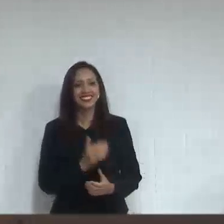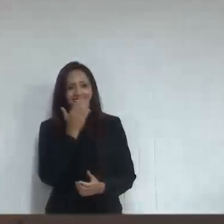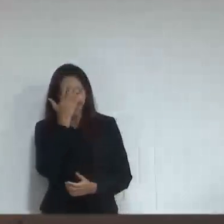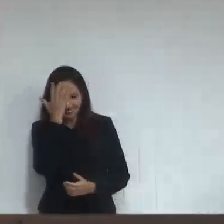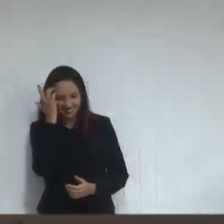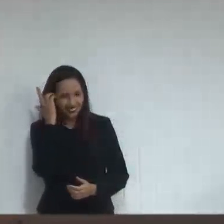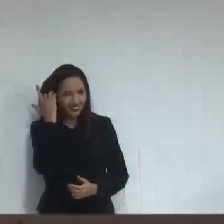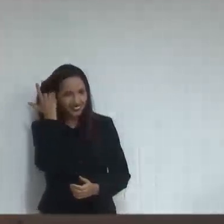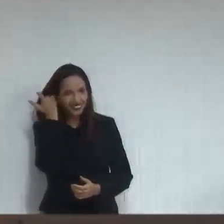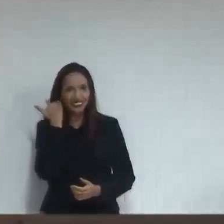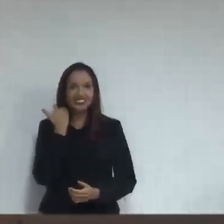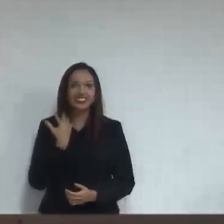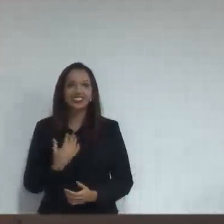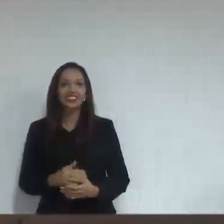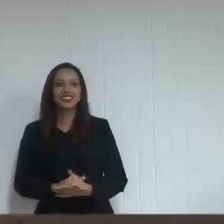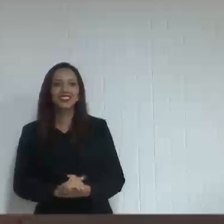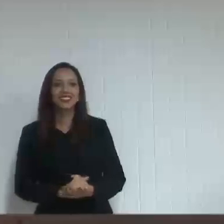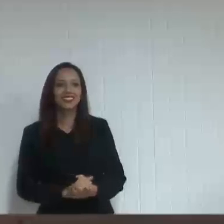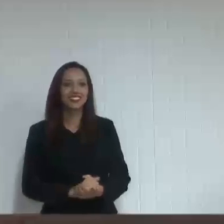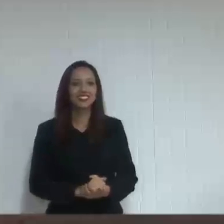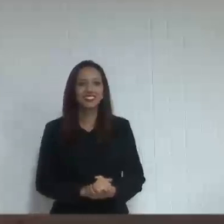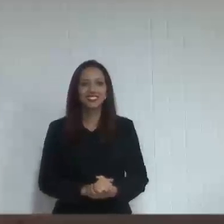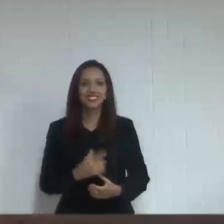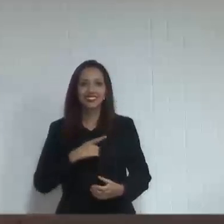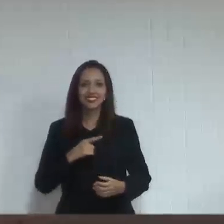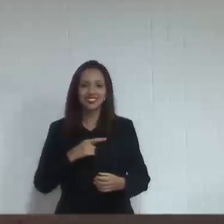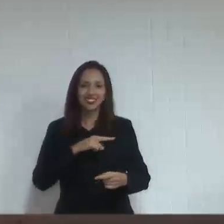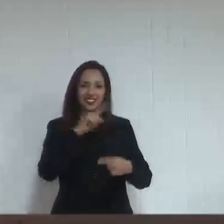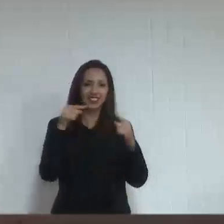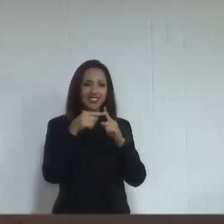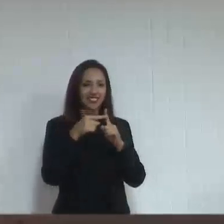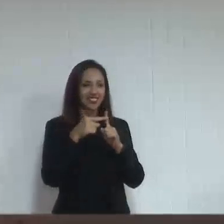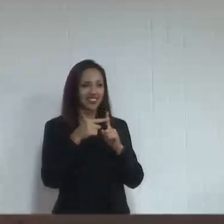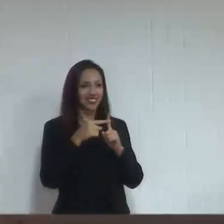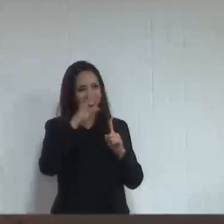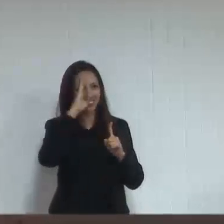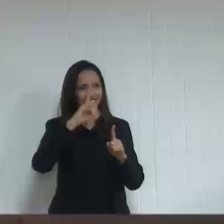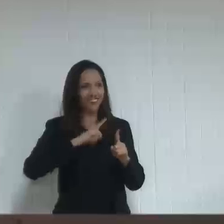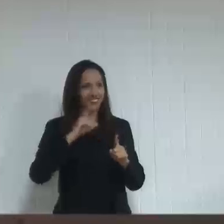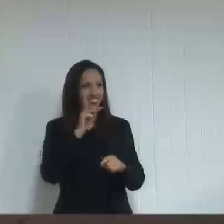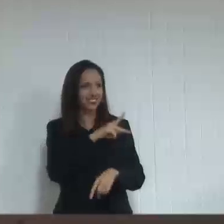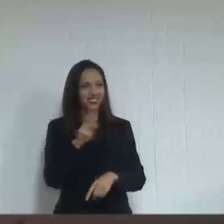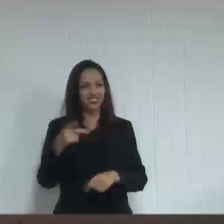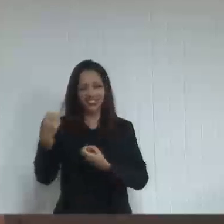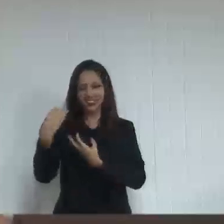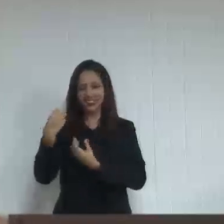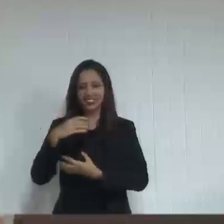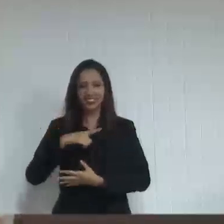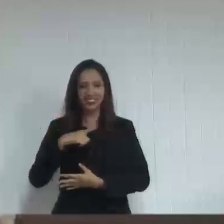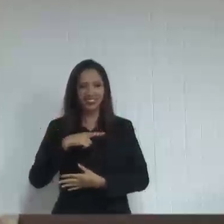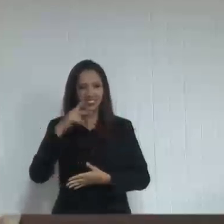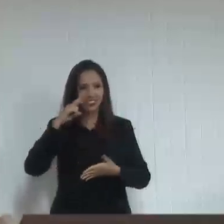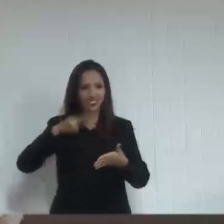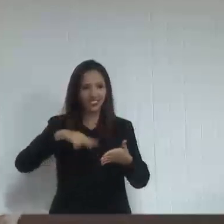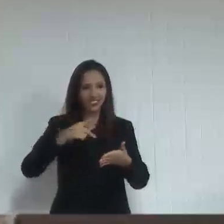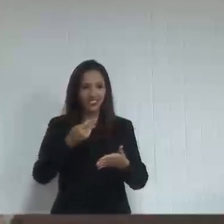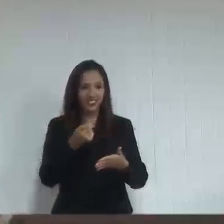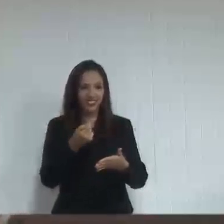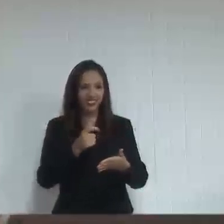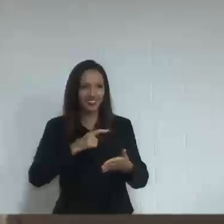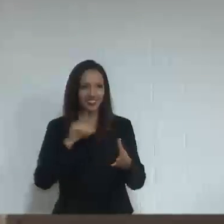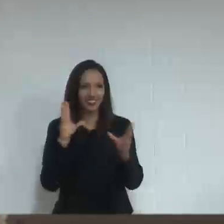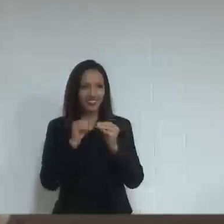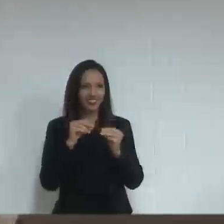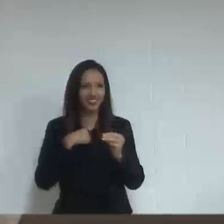tem que escapar da redundância, né? Já dizia um grande professor meu que quem usa redundância é porque lê pouco. Então eu vou tentar não